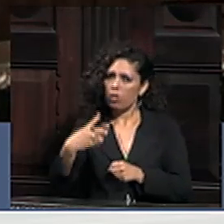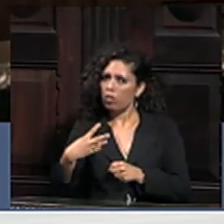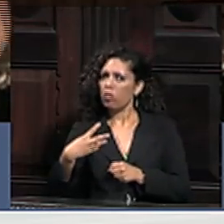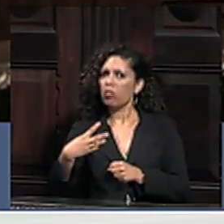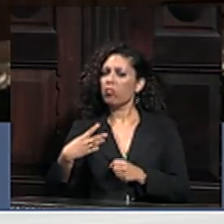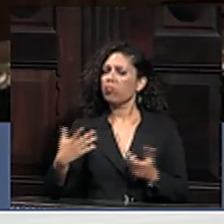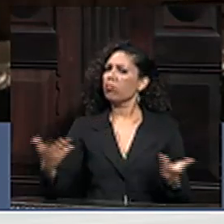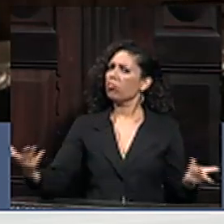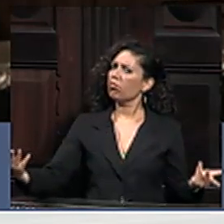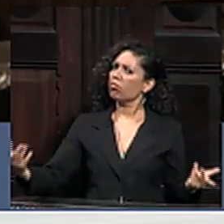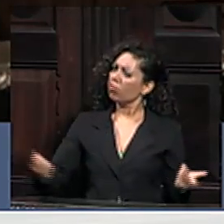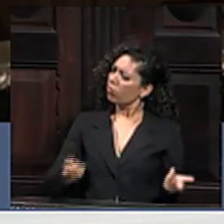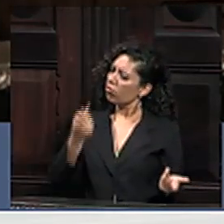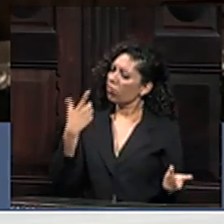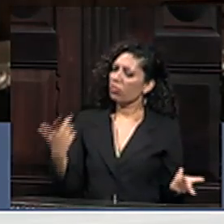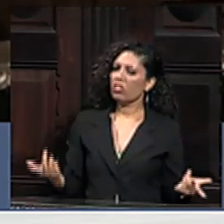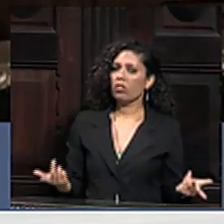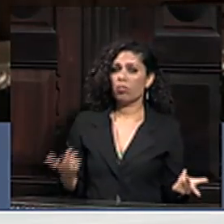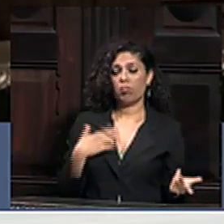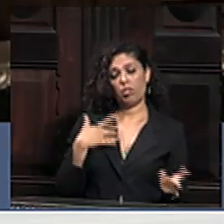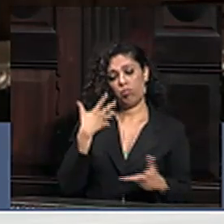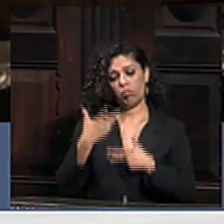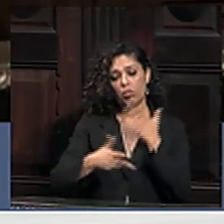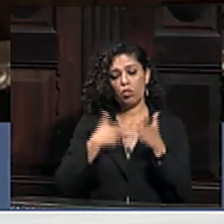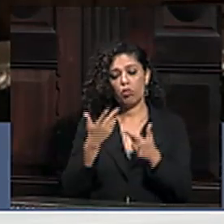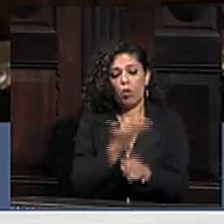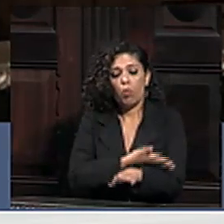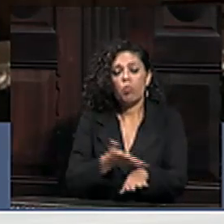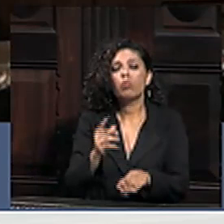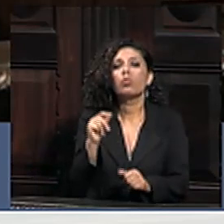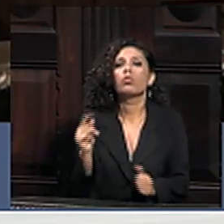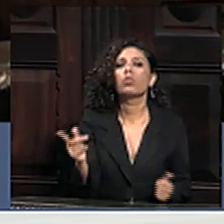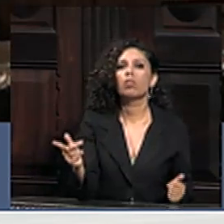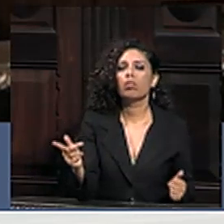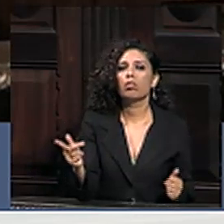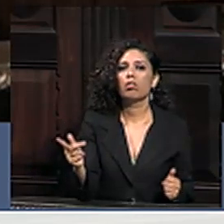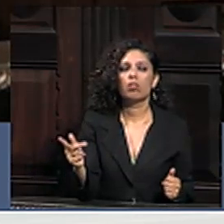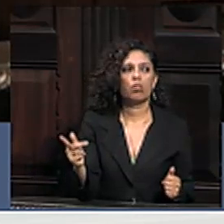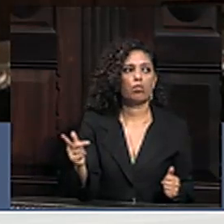deputado Gilmar Coelho, que nesse momento,